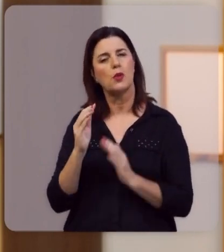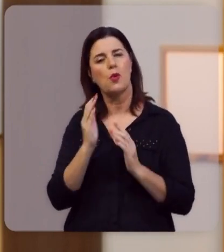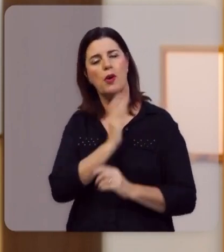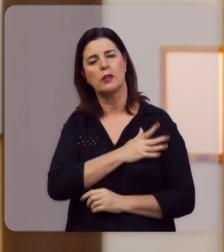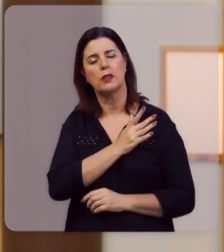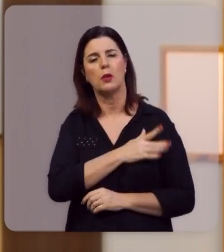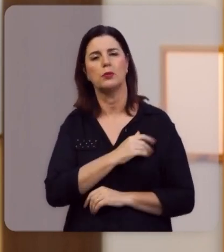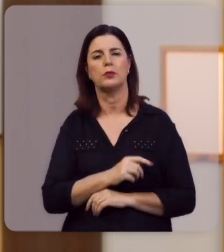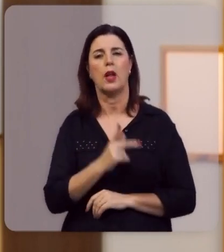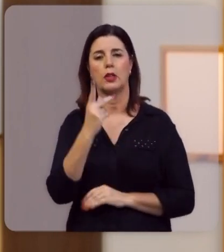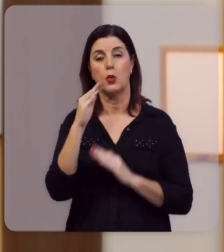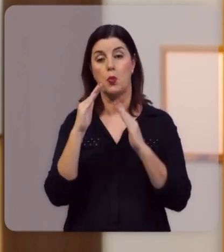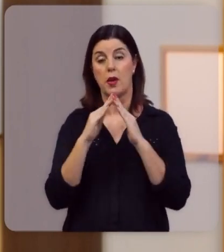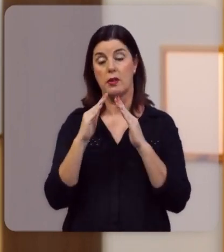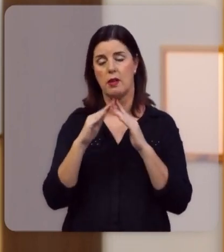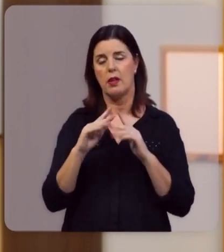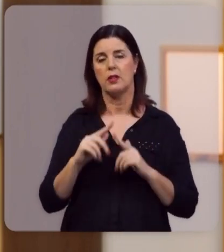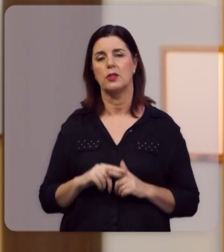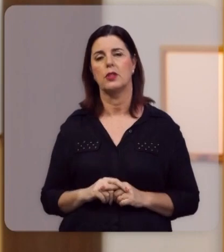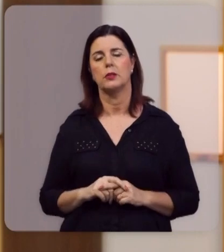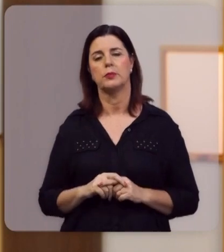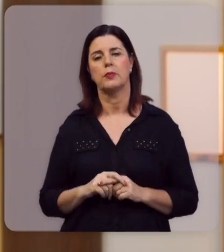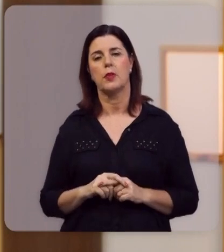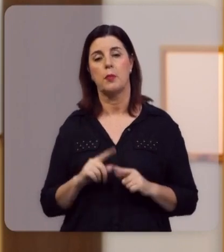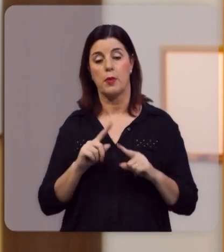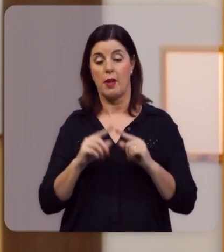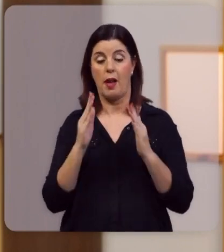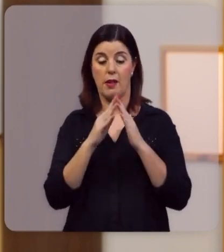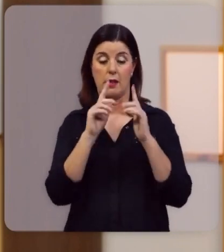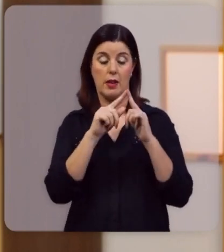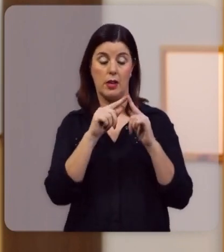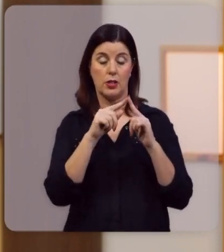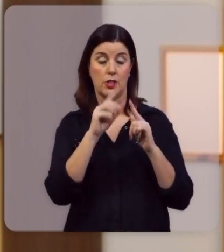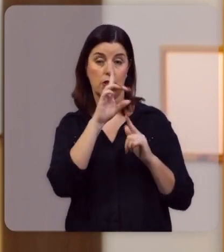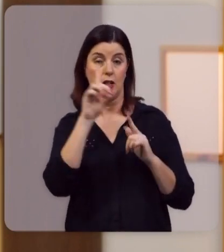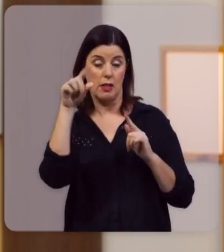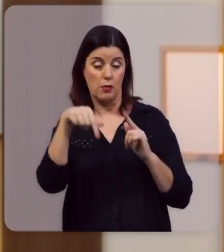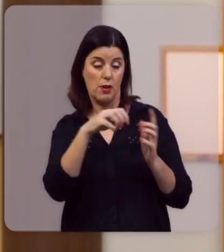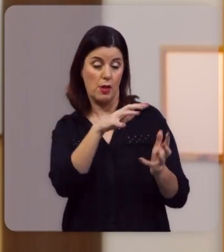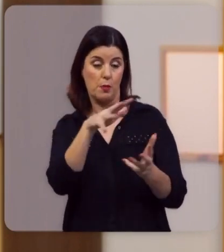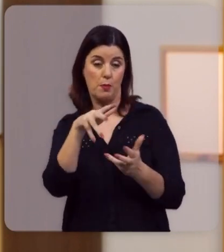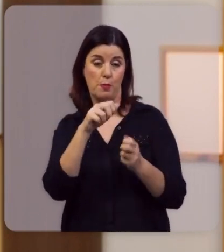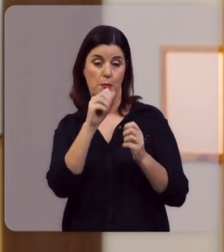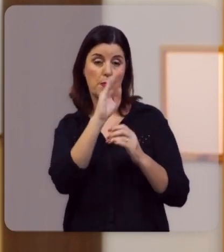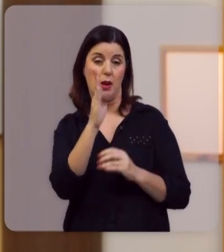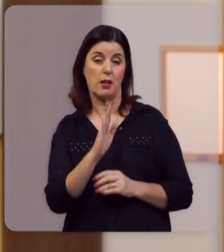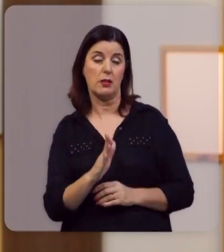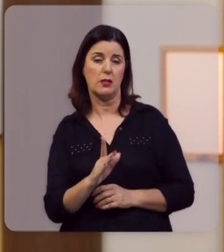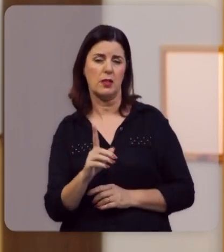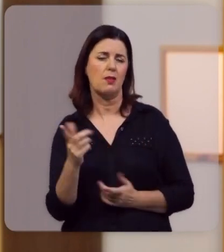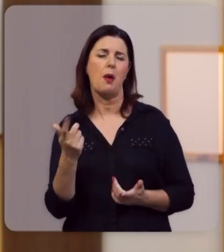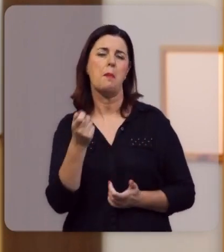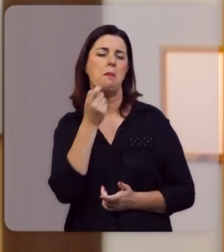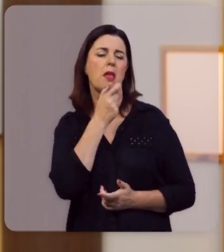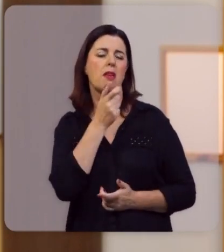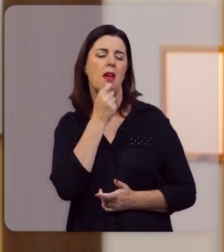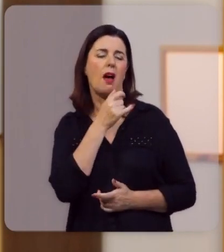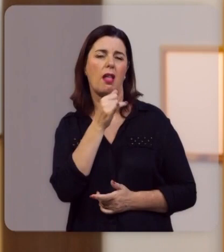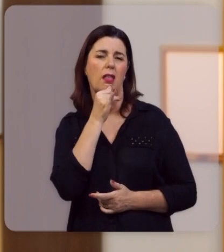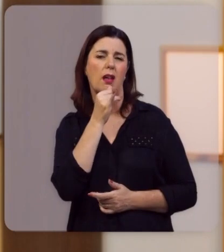coração, a sua igreja, para que a igreja de Deus no Brasil não seja motivo de